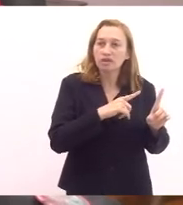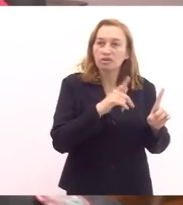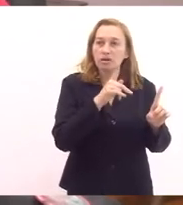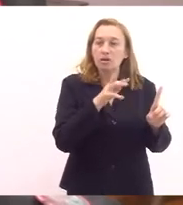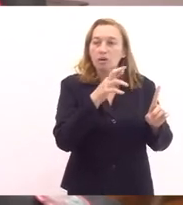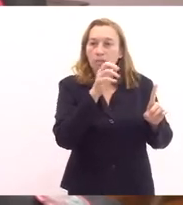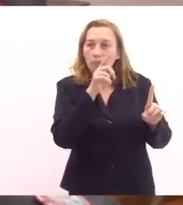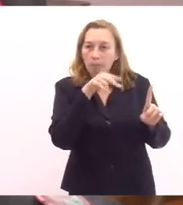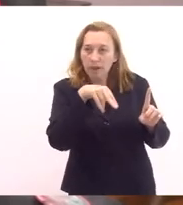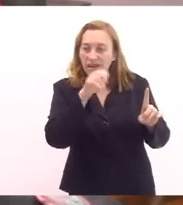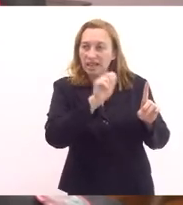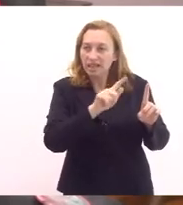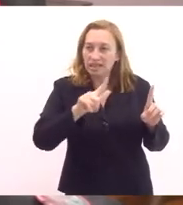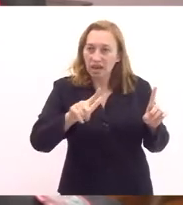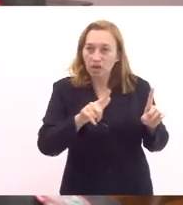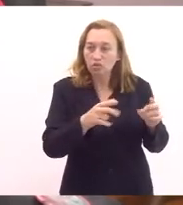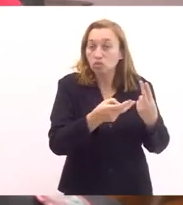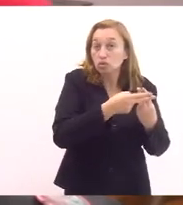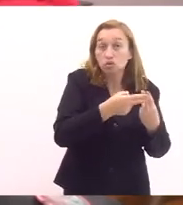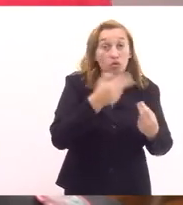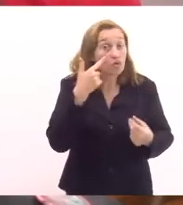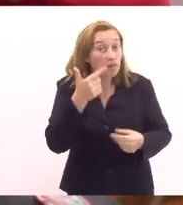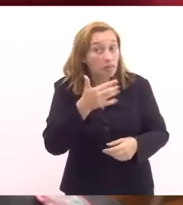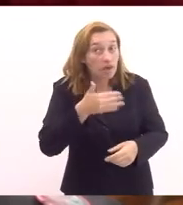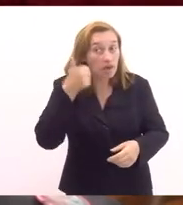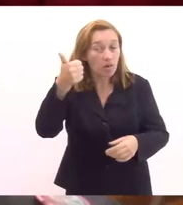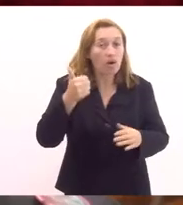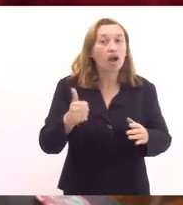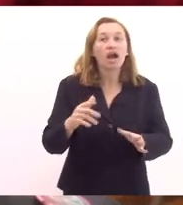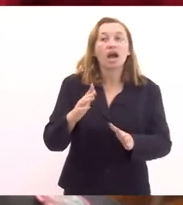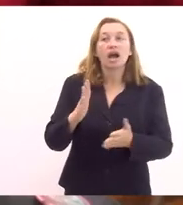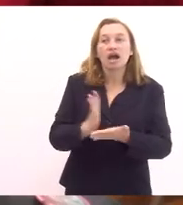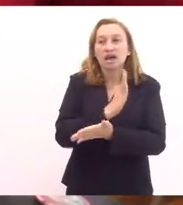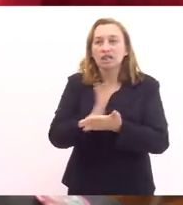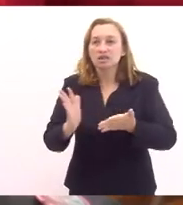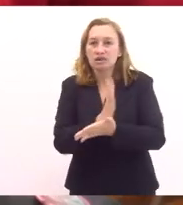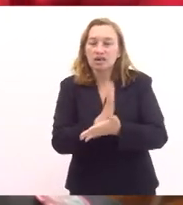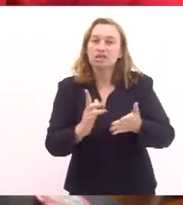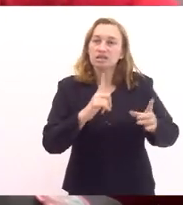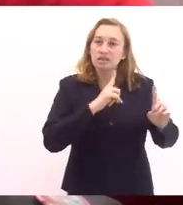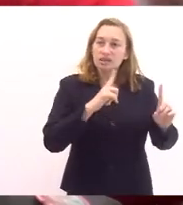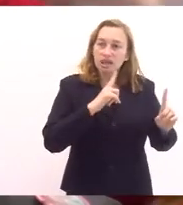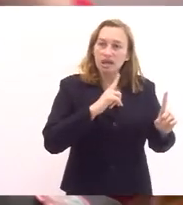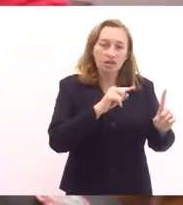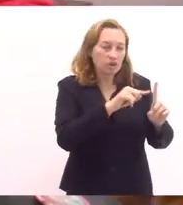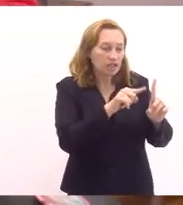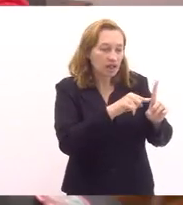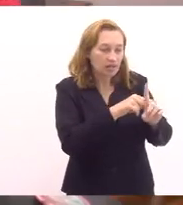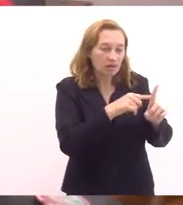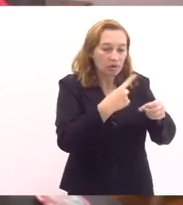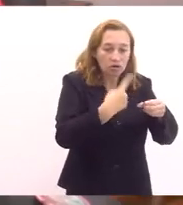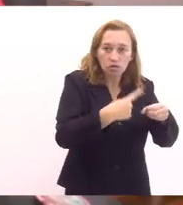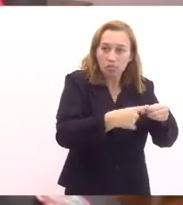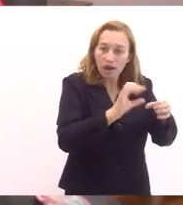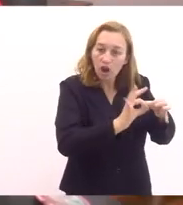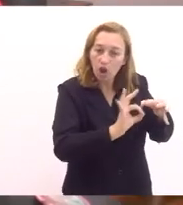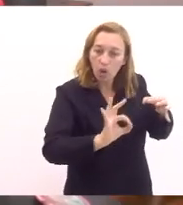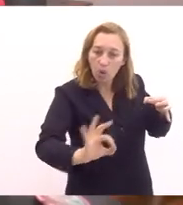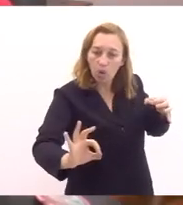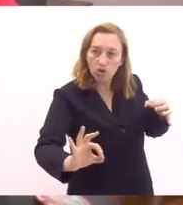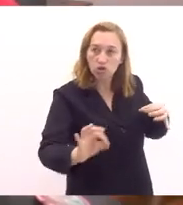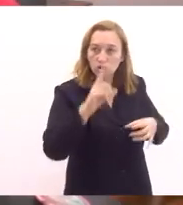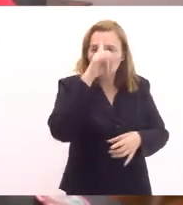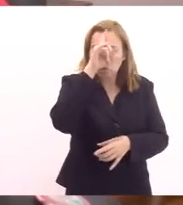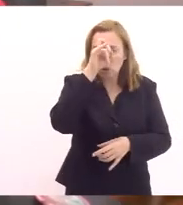SUS viabilizar essa questão porque às vezes a gente tem uma gestante que mora no bairro muito distante de uma maternidade